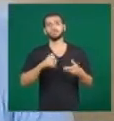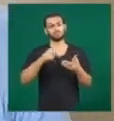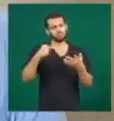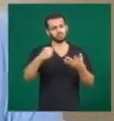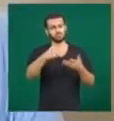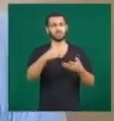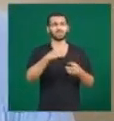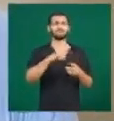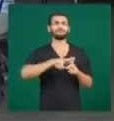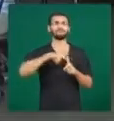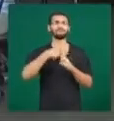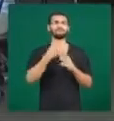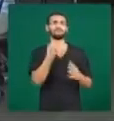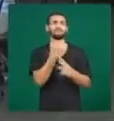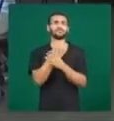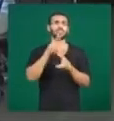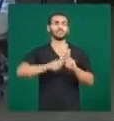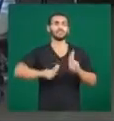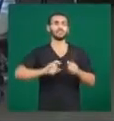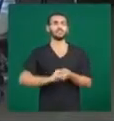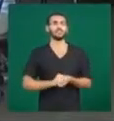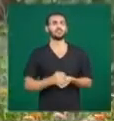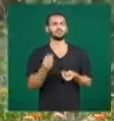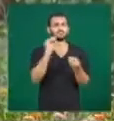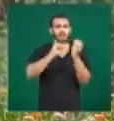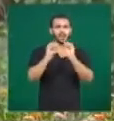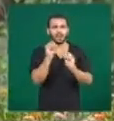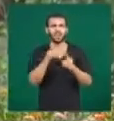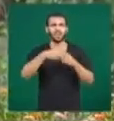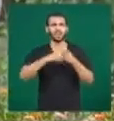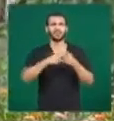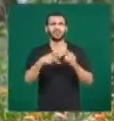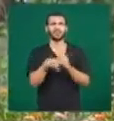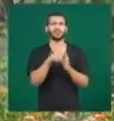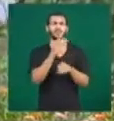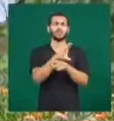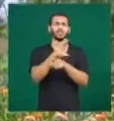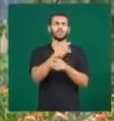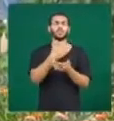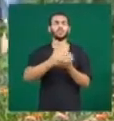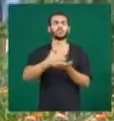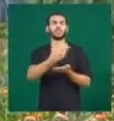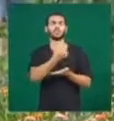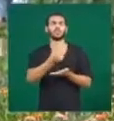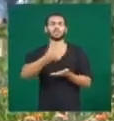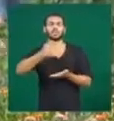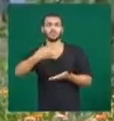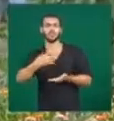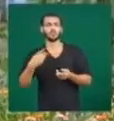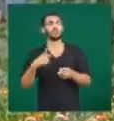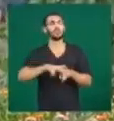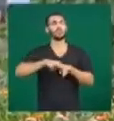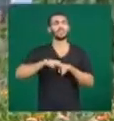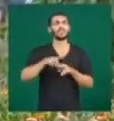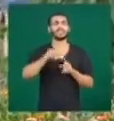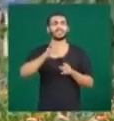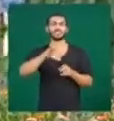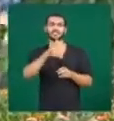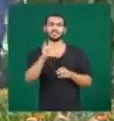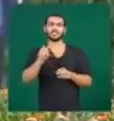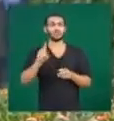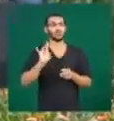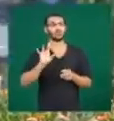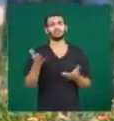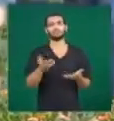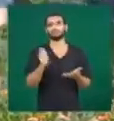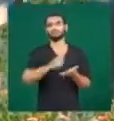de instalação das câmeras teve início em 2014, mas por questões relacionadas à licitação, só agora o contrato foi assinado. O